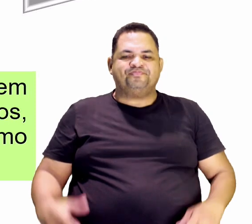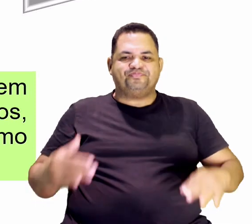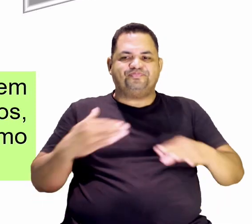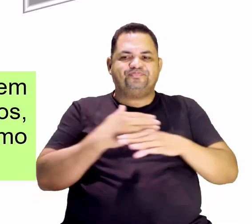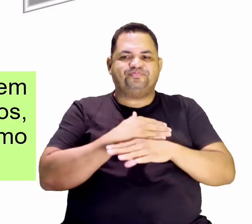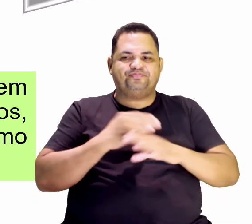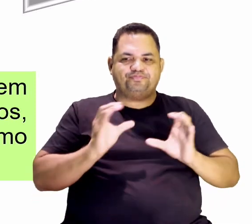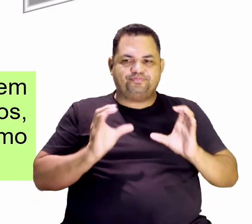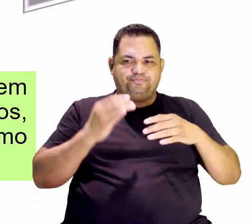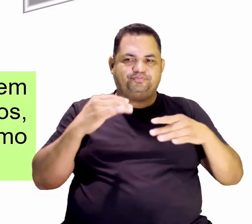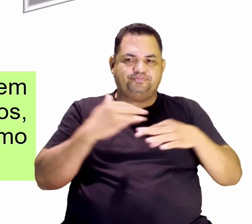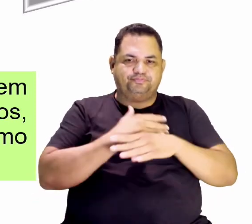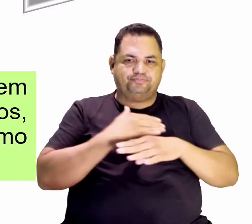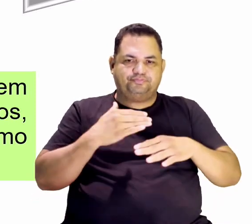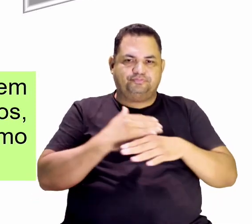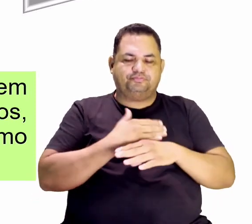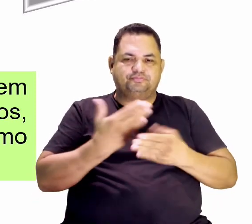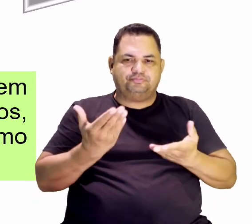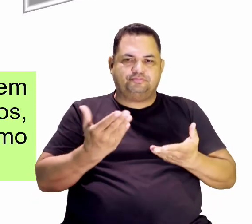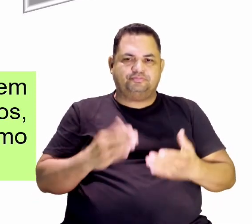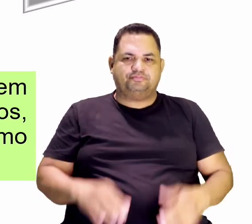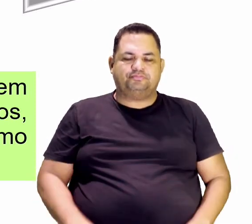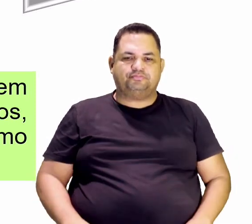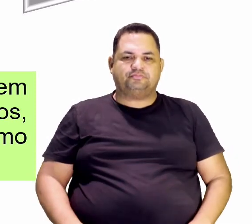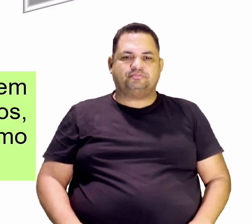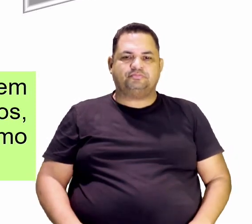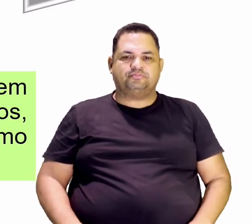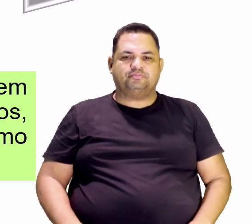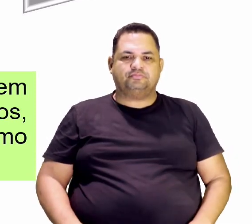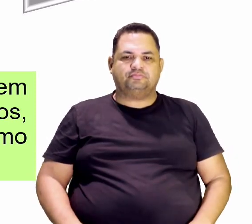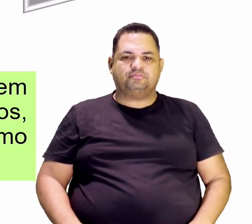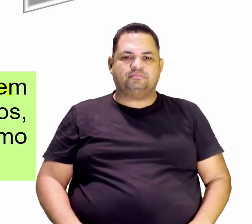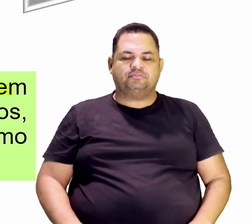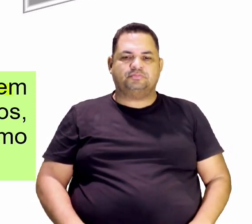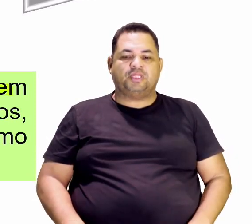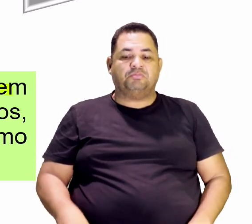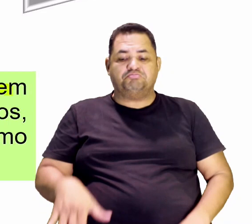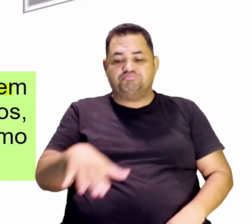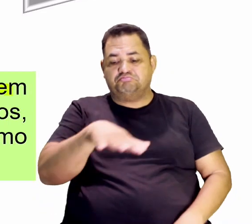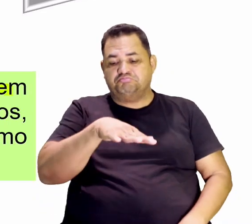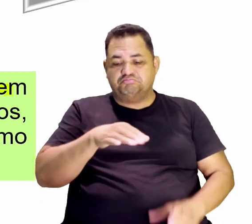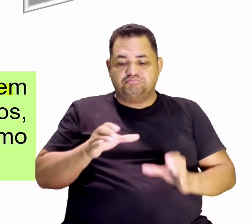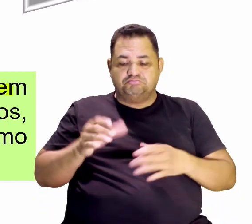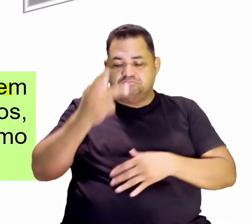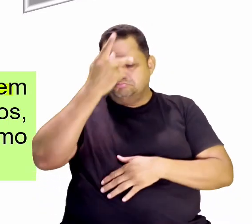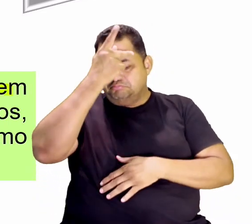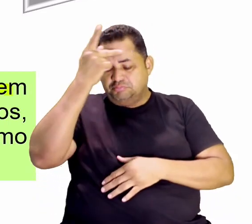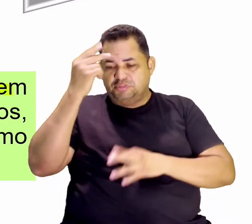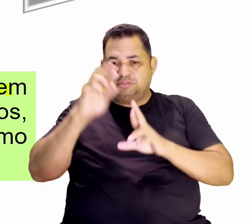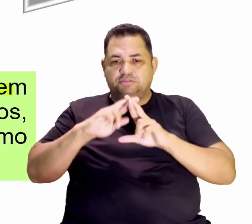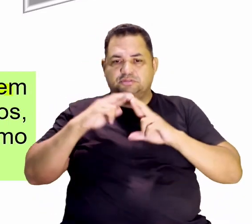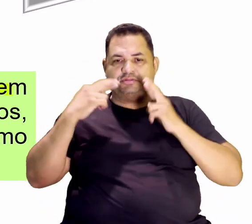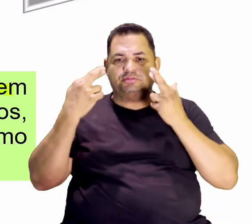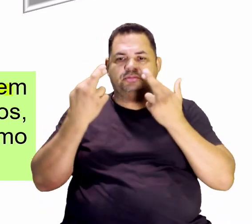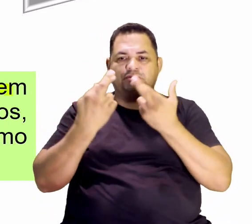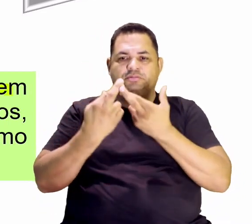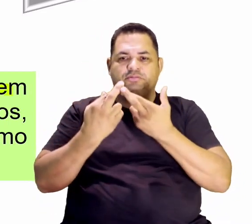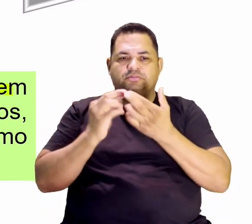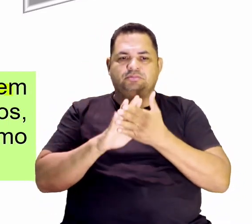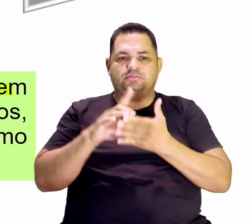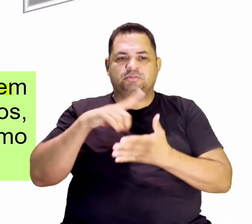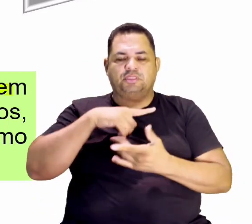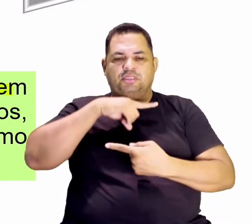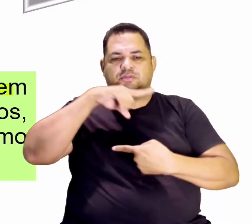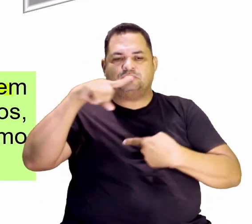urbanas, elas são o quê? Grupos de pessoas que se unem com base em interesses